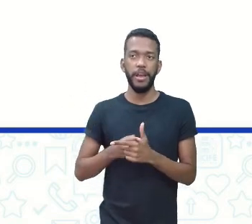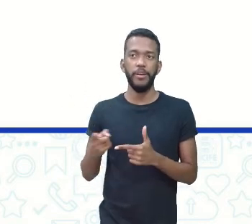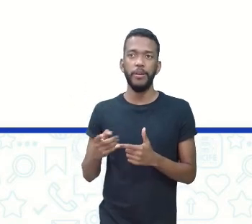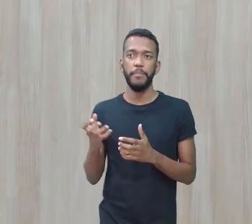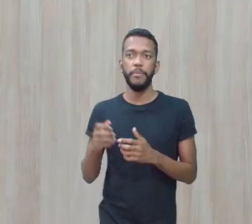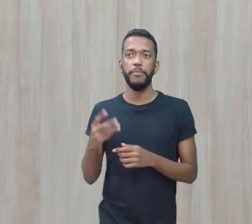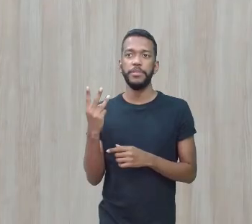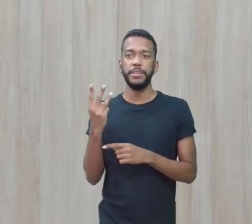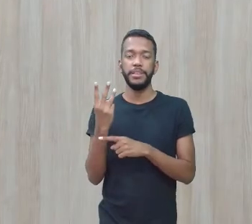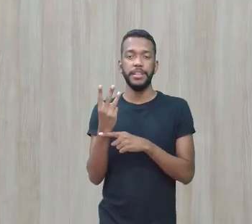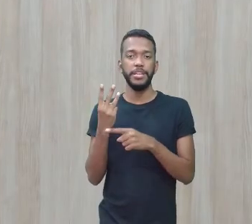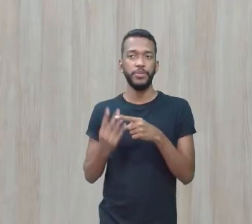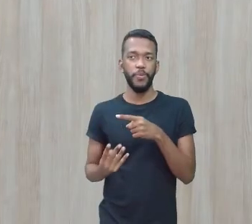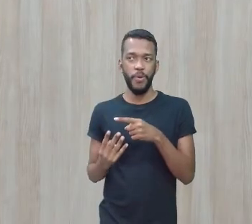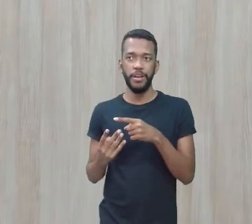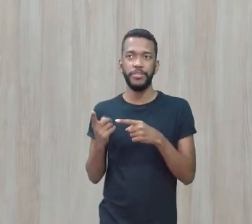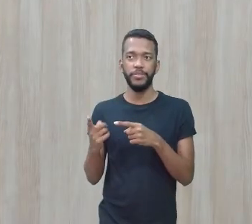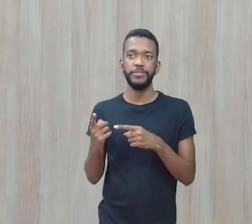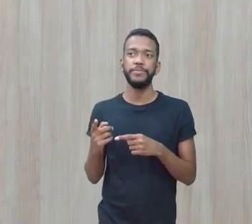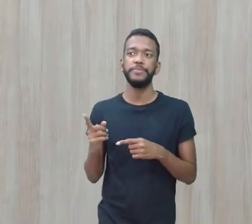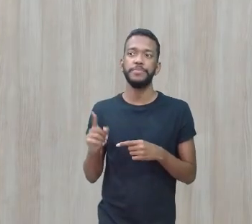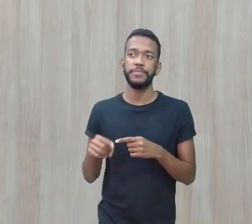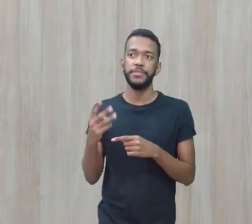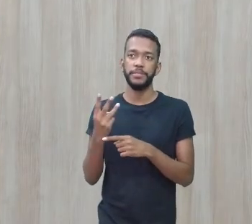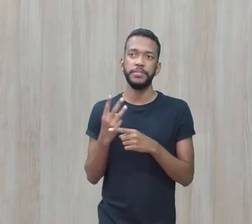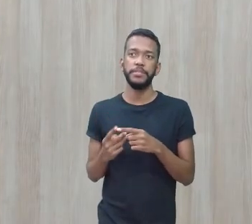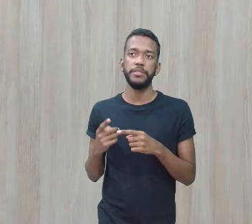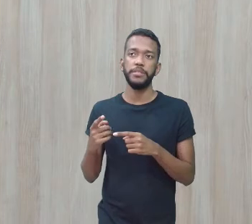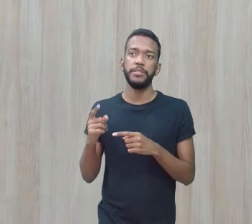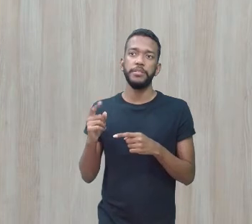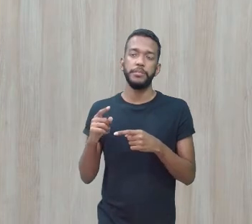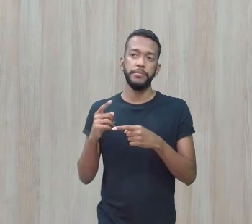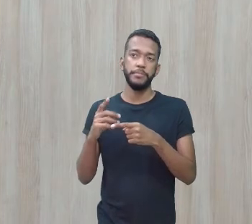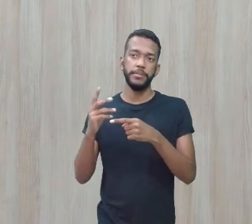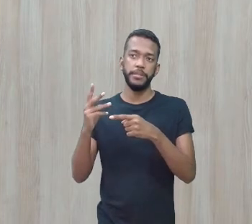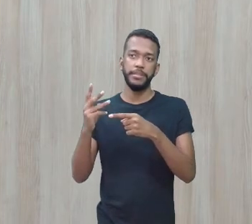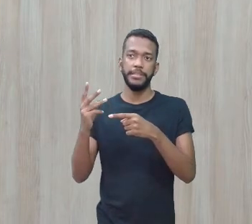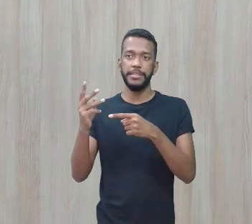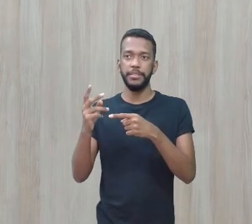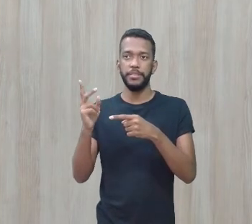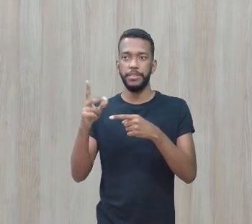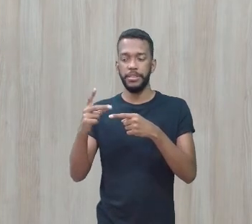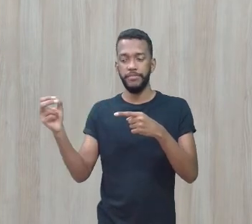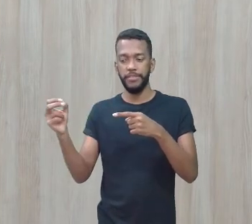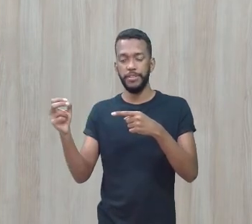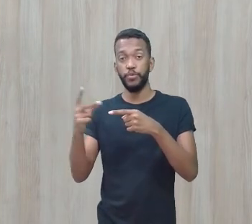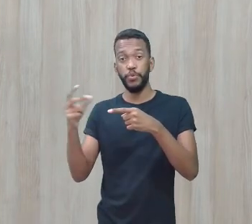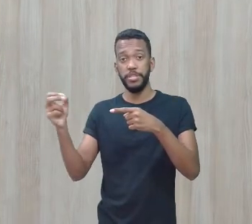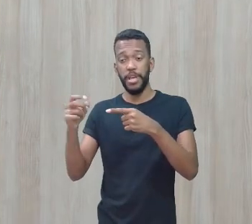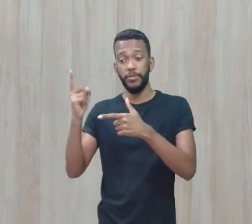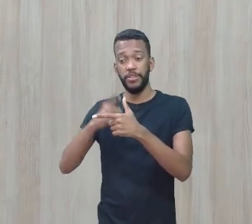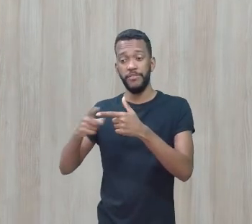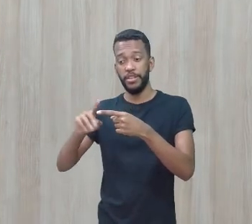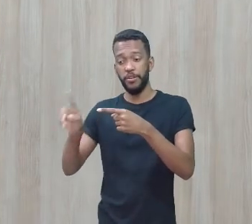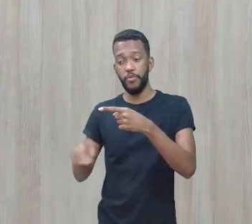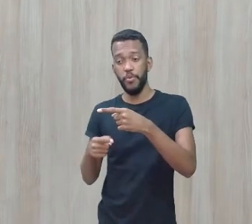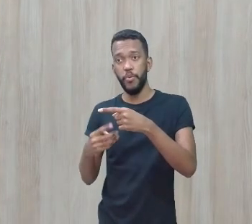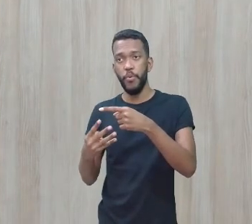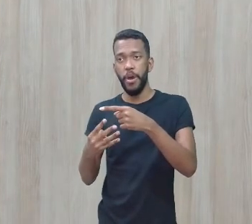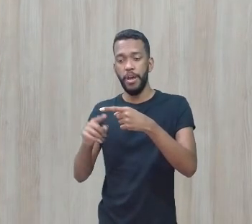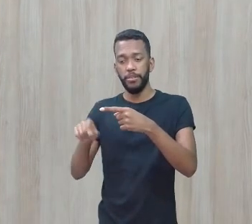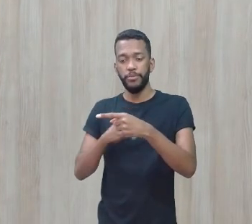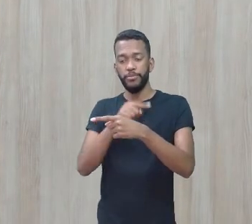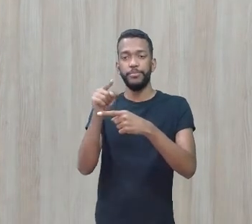calcular 3/4 desse valor. Para calcular isso, a gente teve que dividir para 4 e depois multiplicar